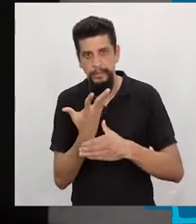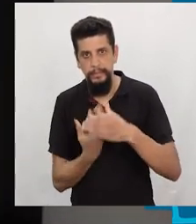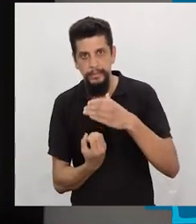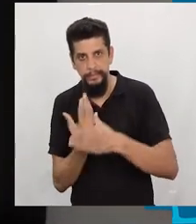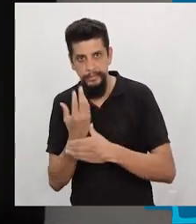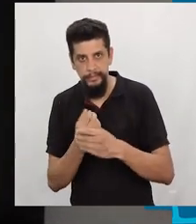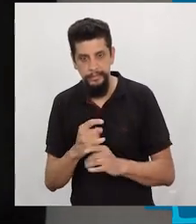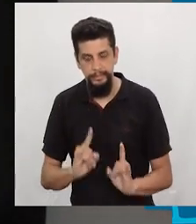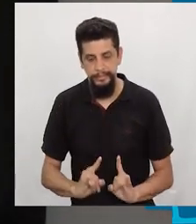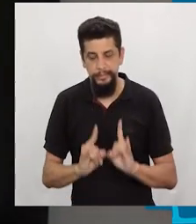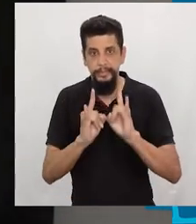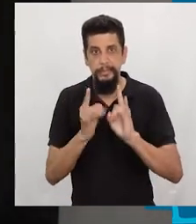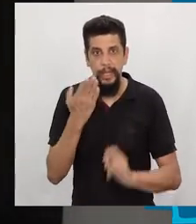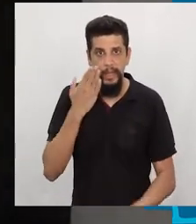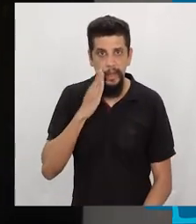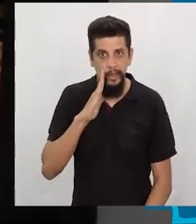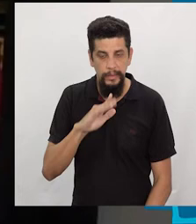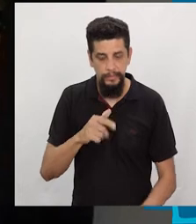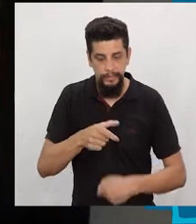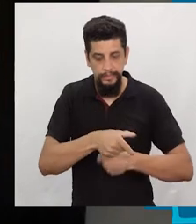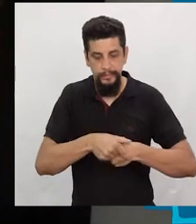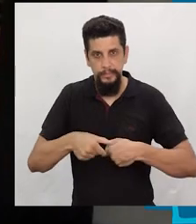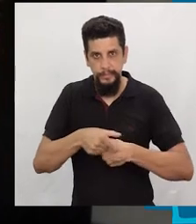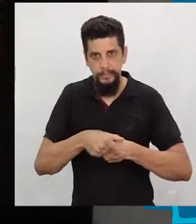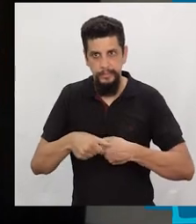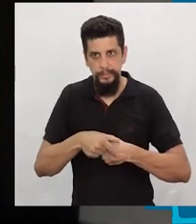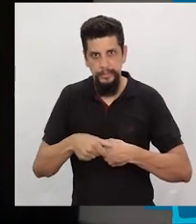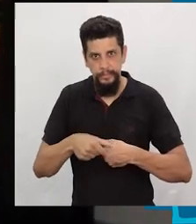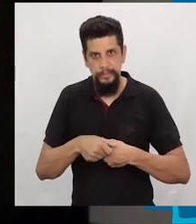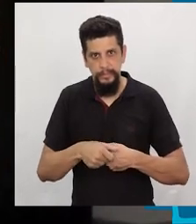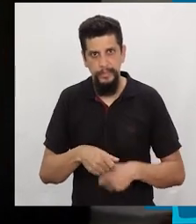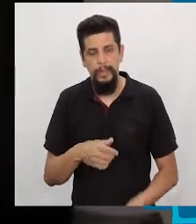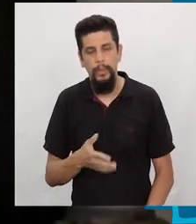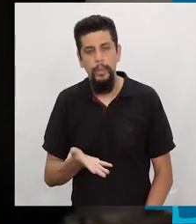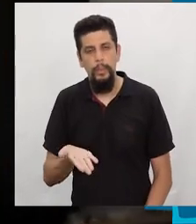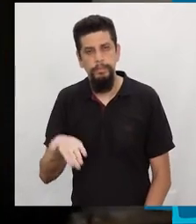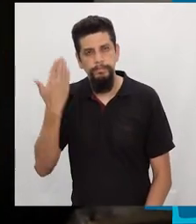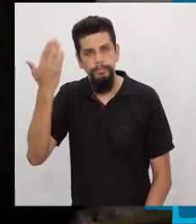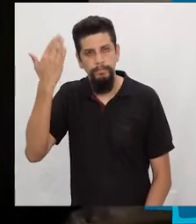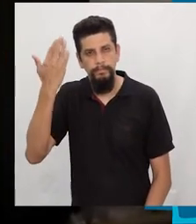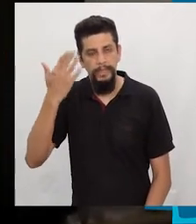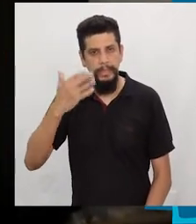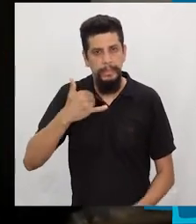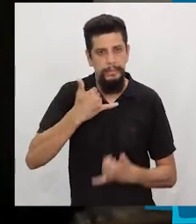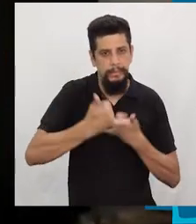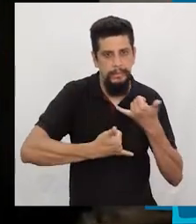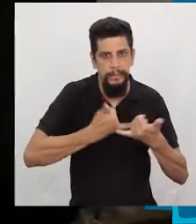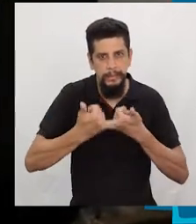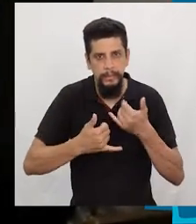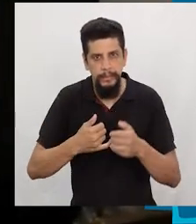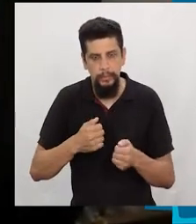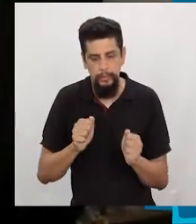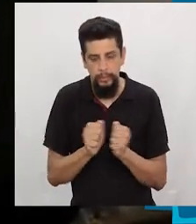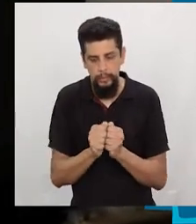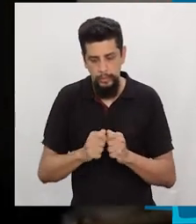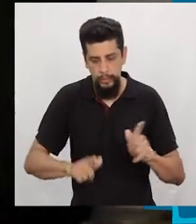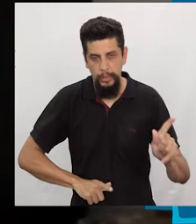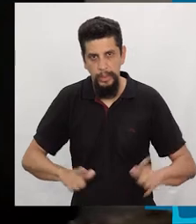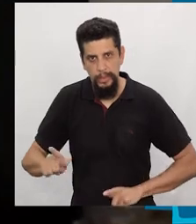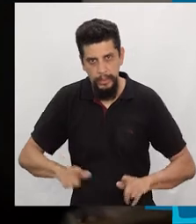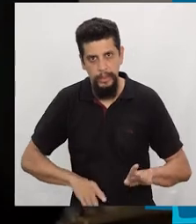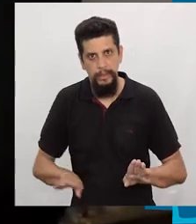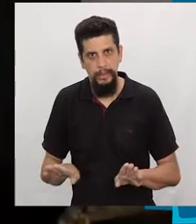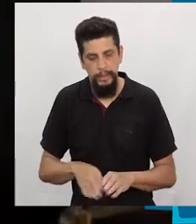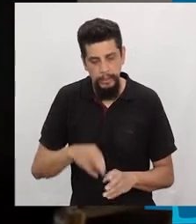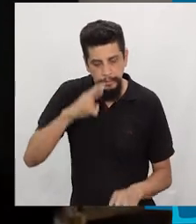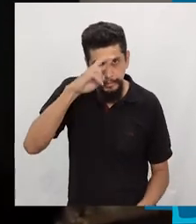Detetives do Prédio Azul, da série. A Flávia, ela já contou uma vez que, quando ela era criança, ela brincava muito com os primos dela e com alguns amigos